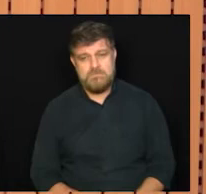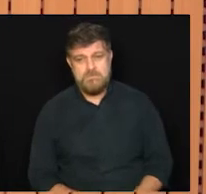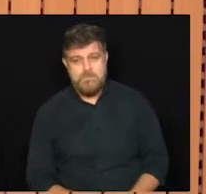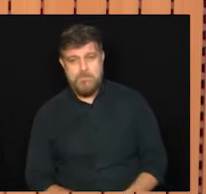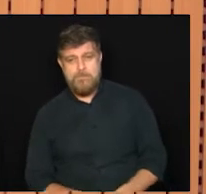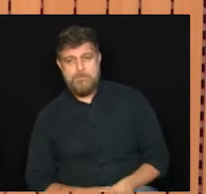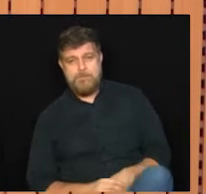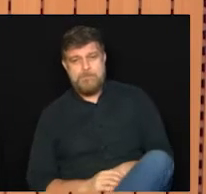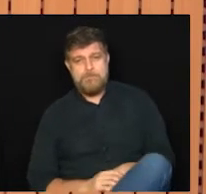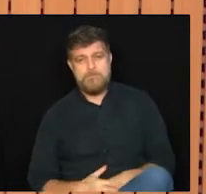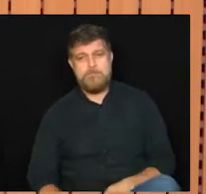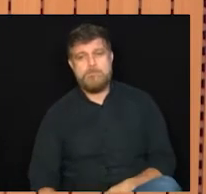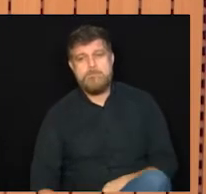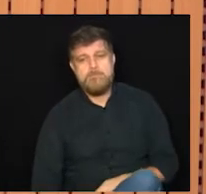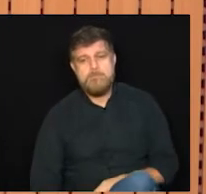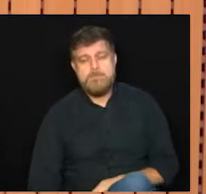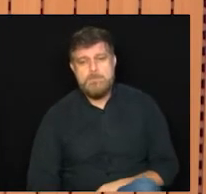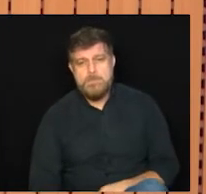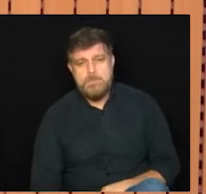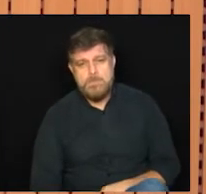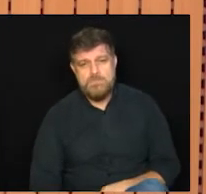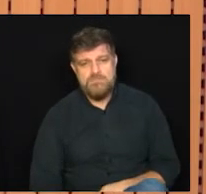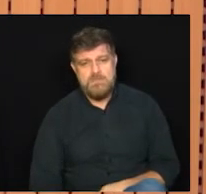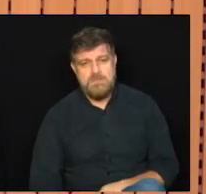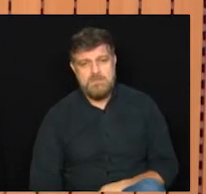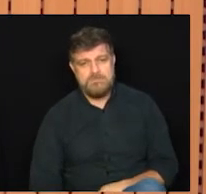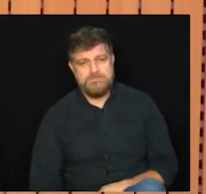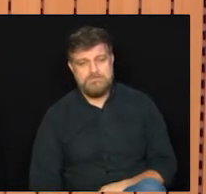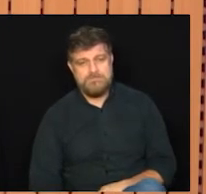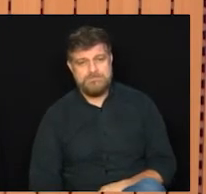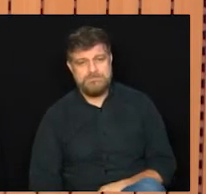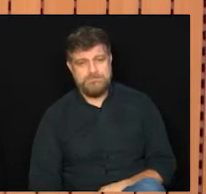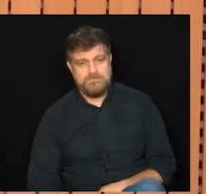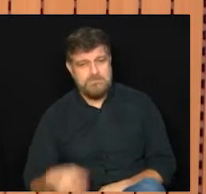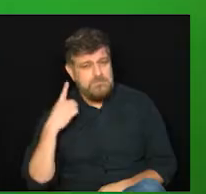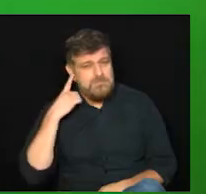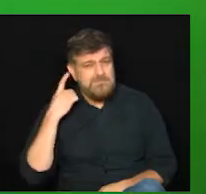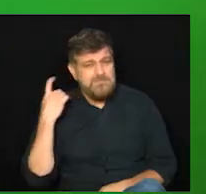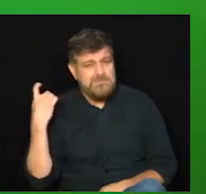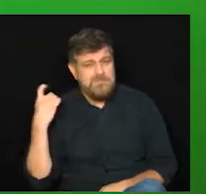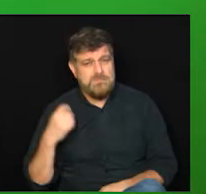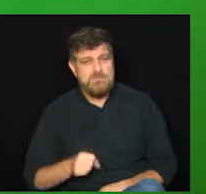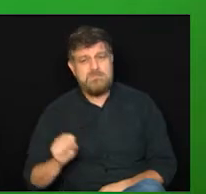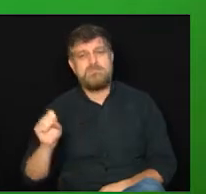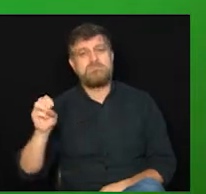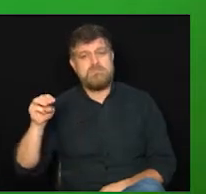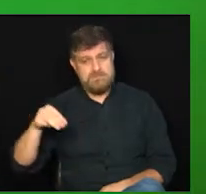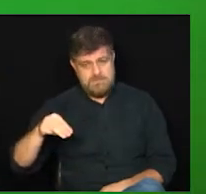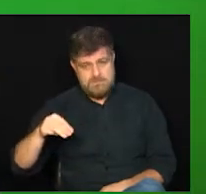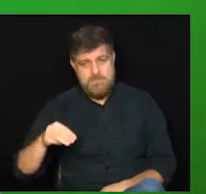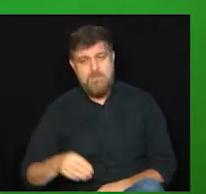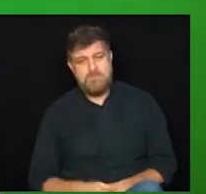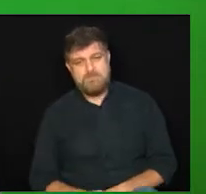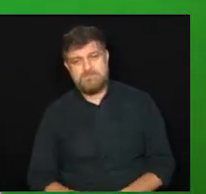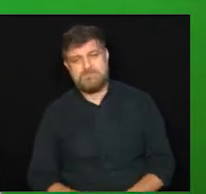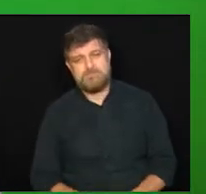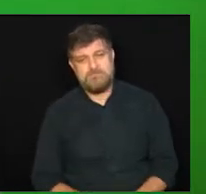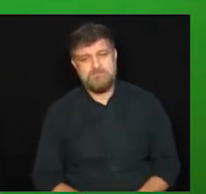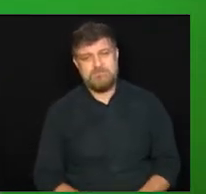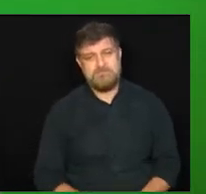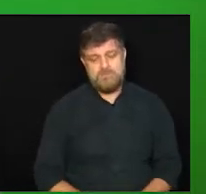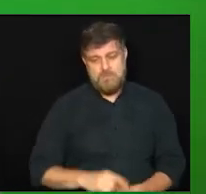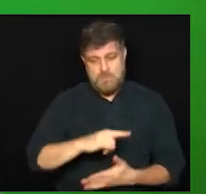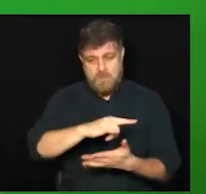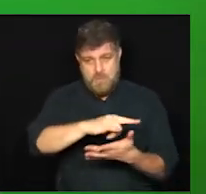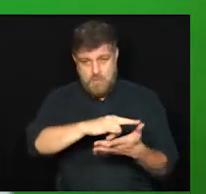Não. Bom, liberei meu áudio aqui. Sim, presidente. Esse